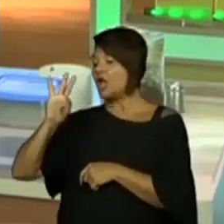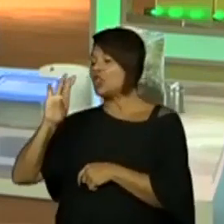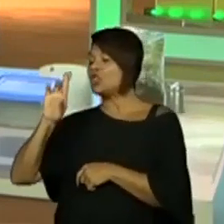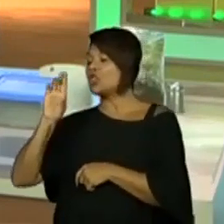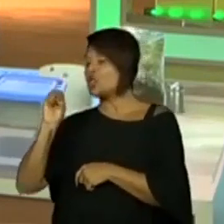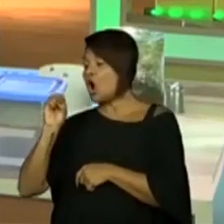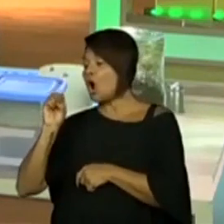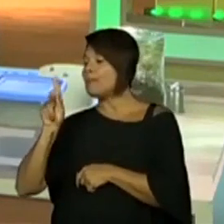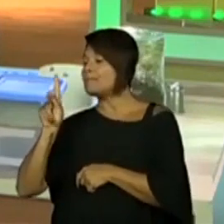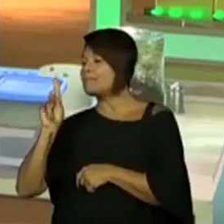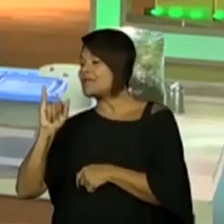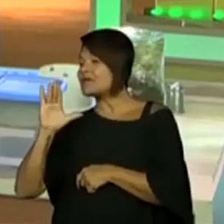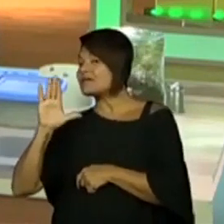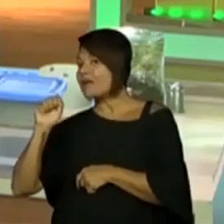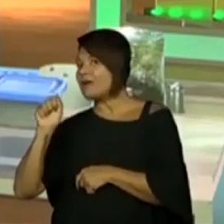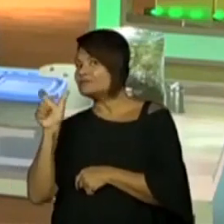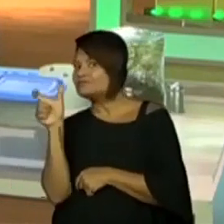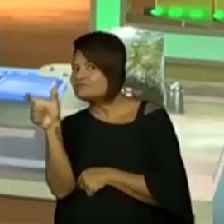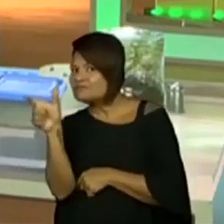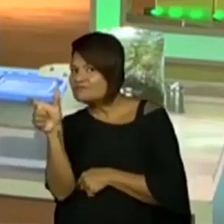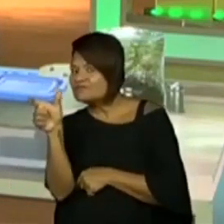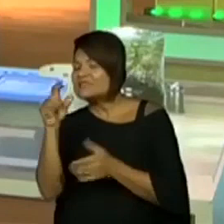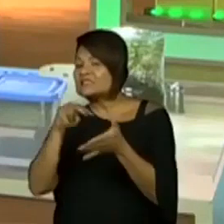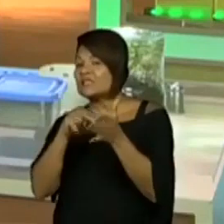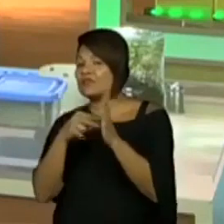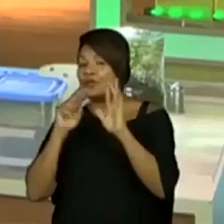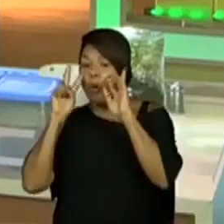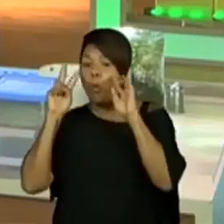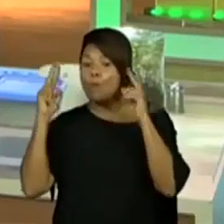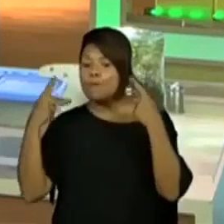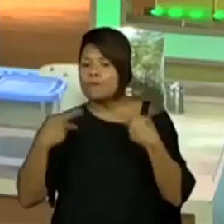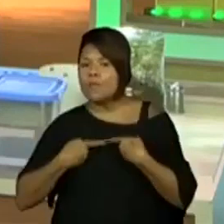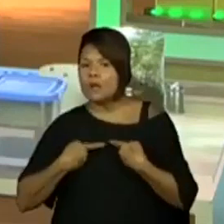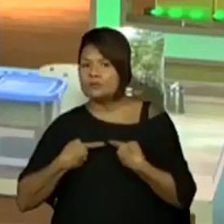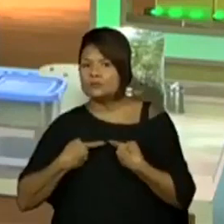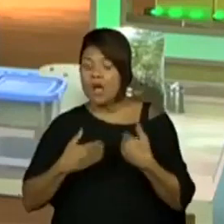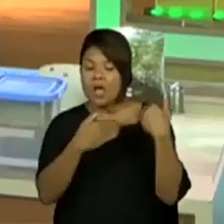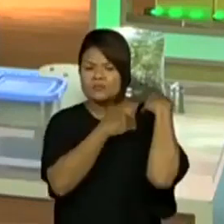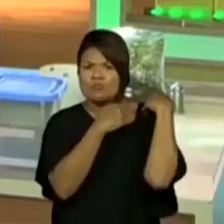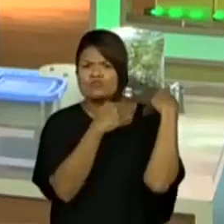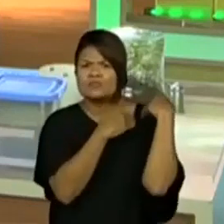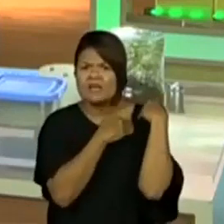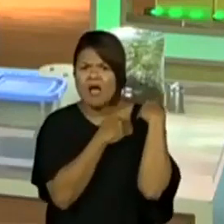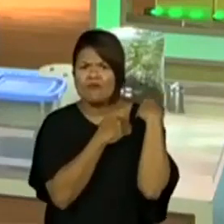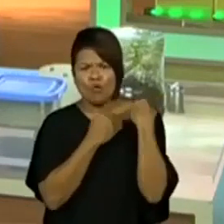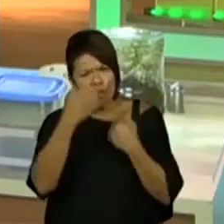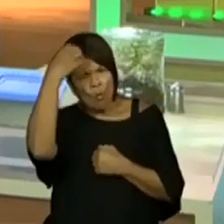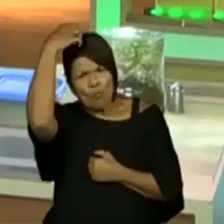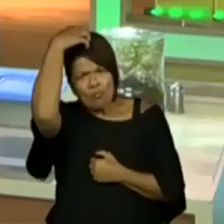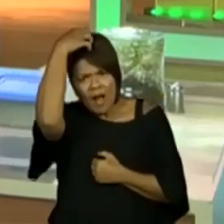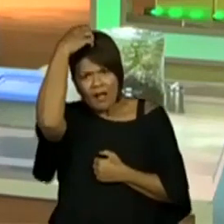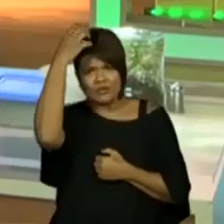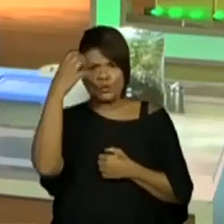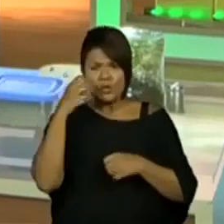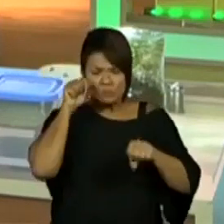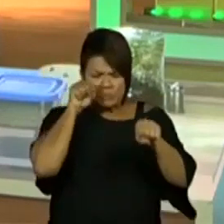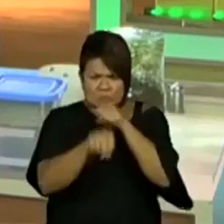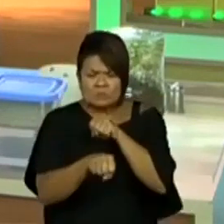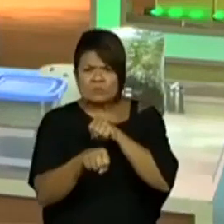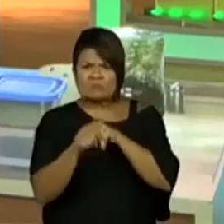humana. Os maiores culpados responsáveis por toda a contaminação do recurso